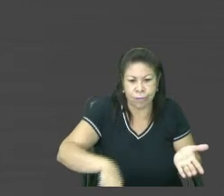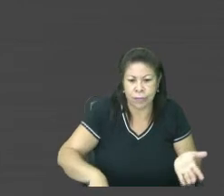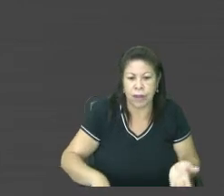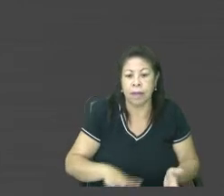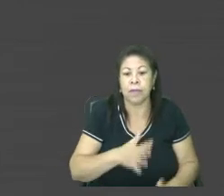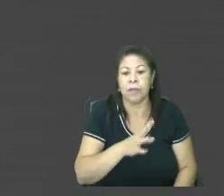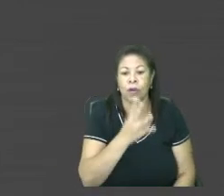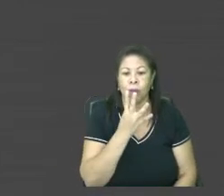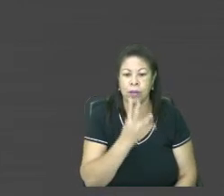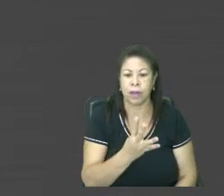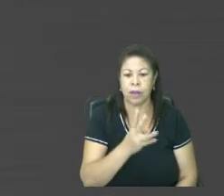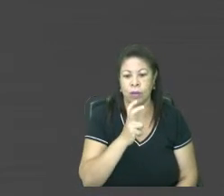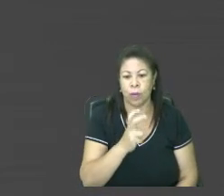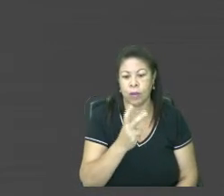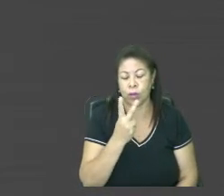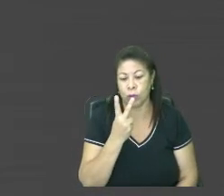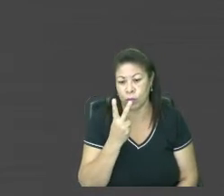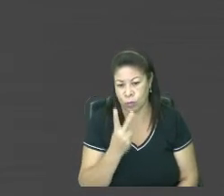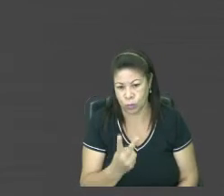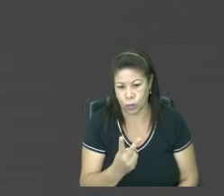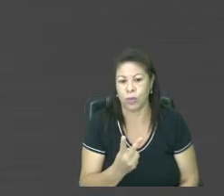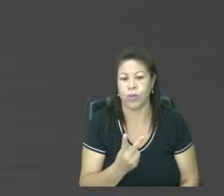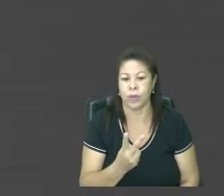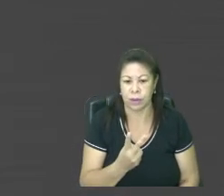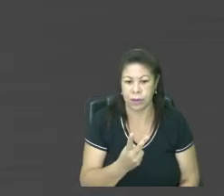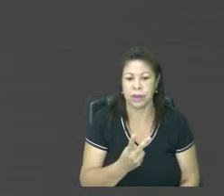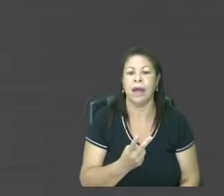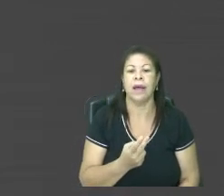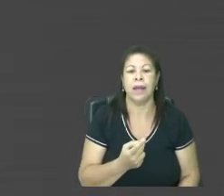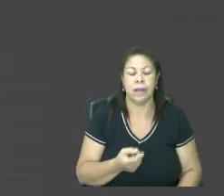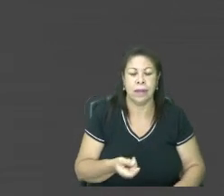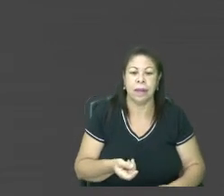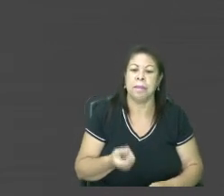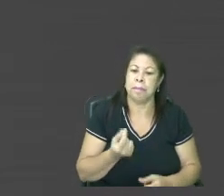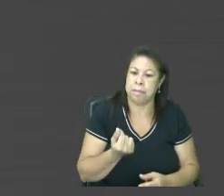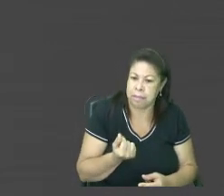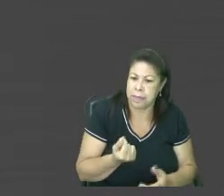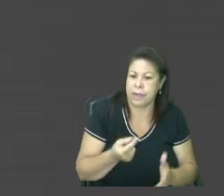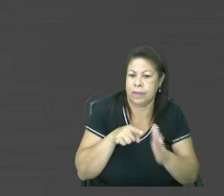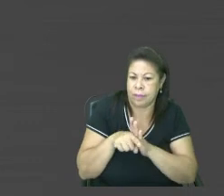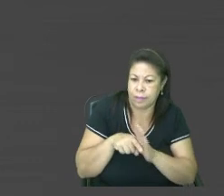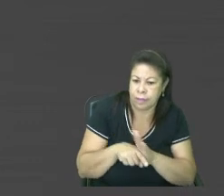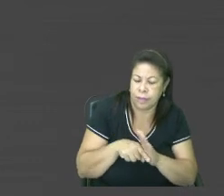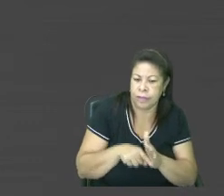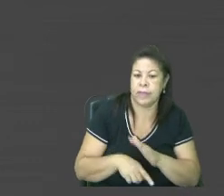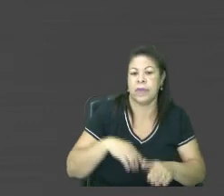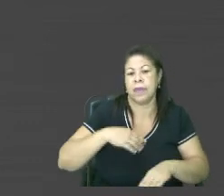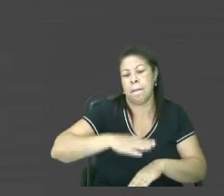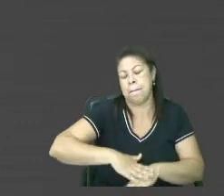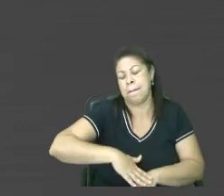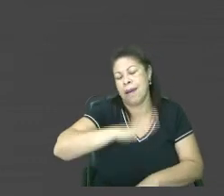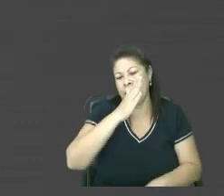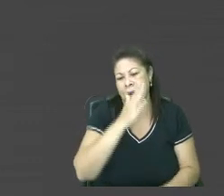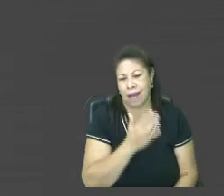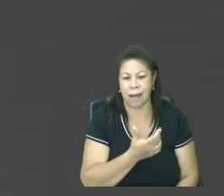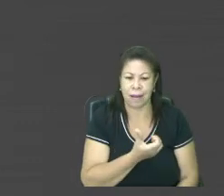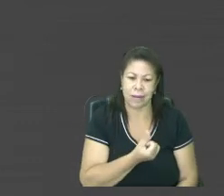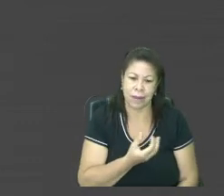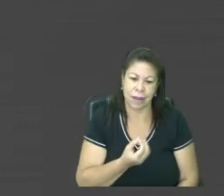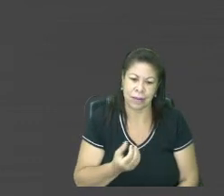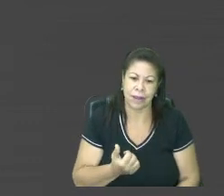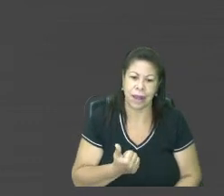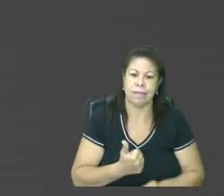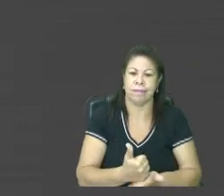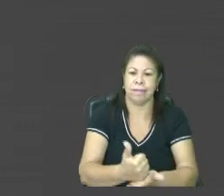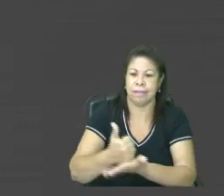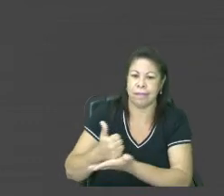452 aquisições por registro de preço, mais de 600 entregas realizadas pela